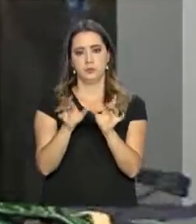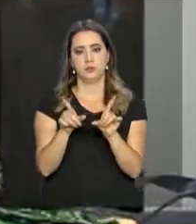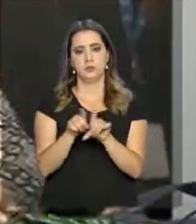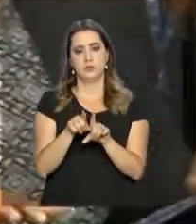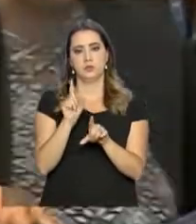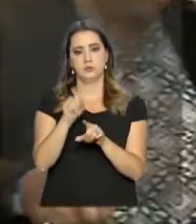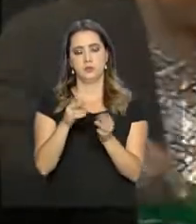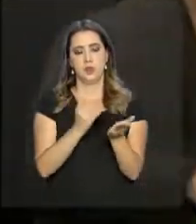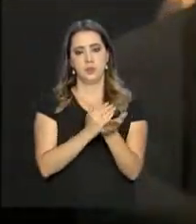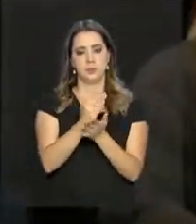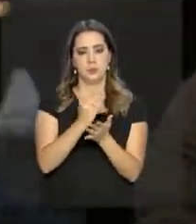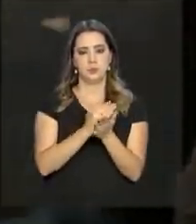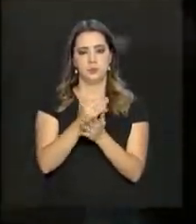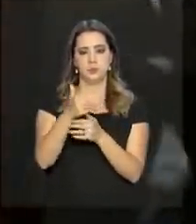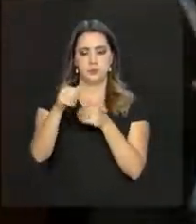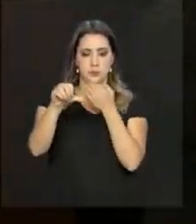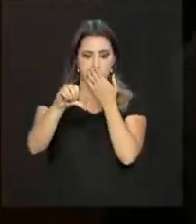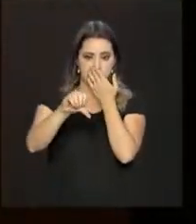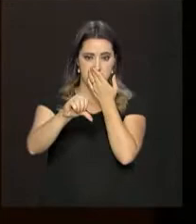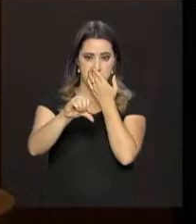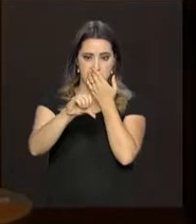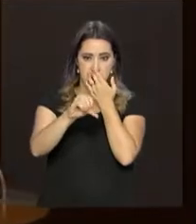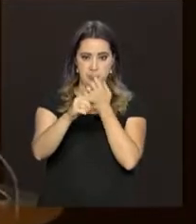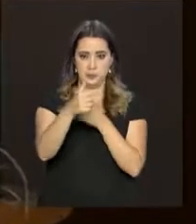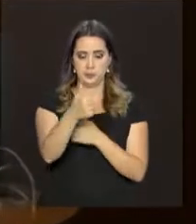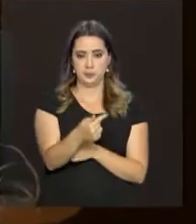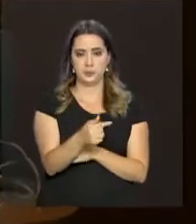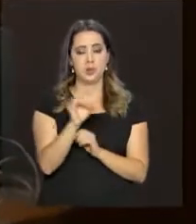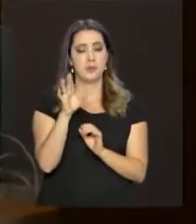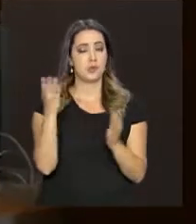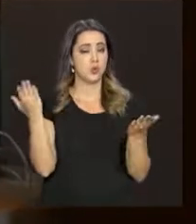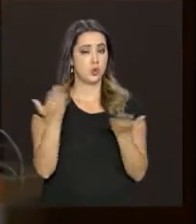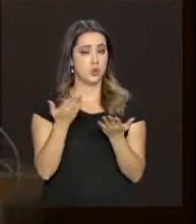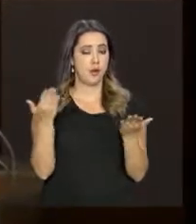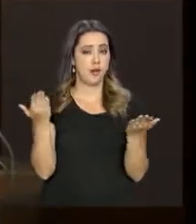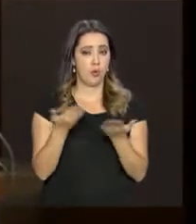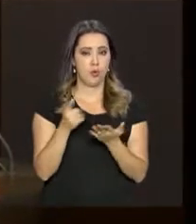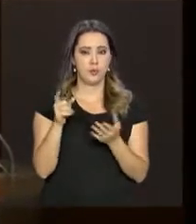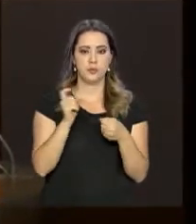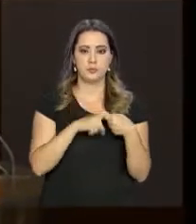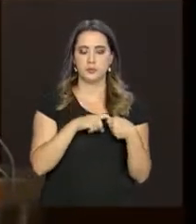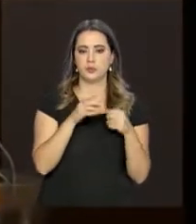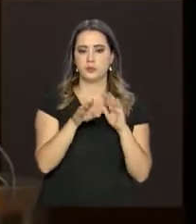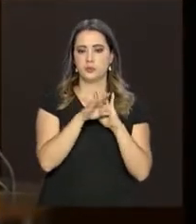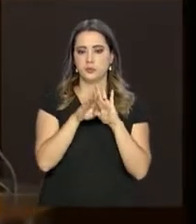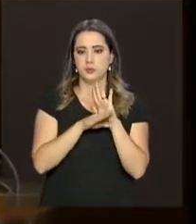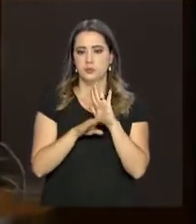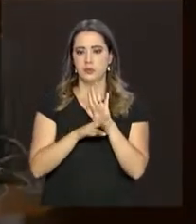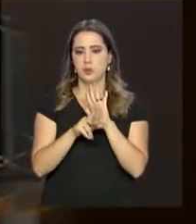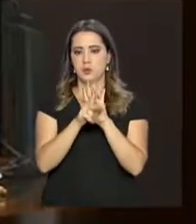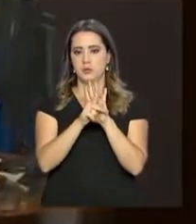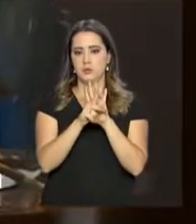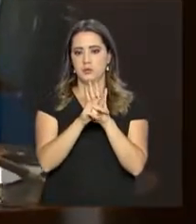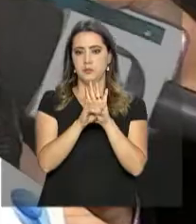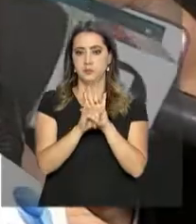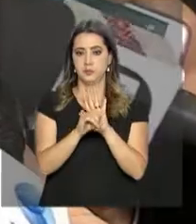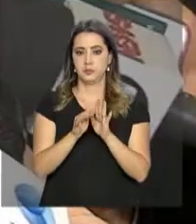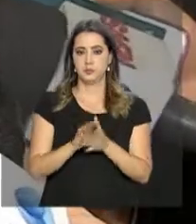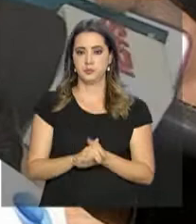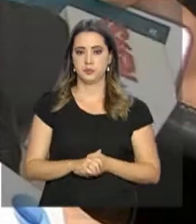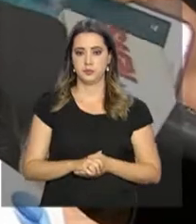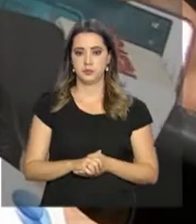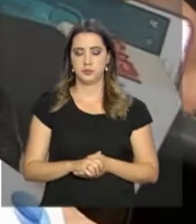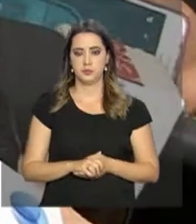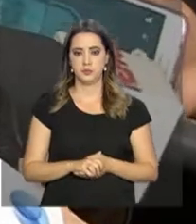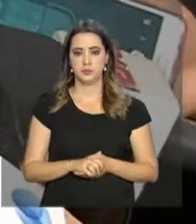companhia começou em 1997 mas só agora foi retomado com programa de parceria de investimentos com muito